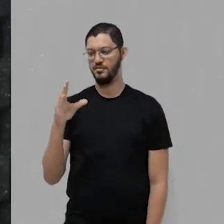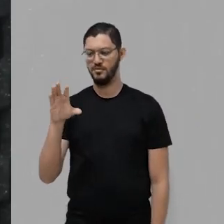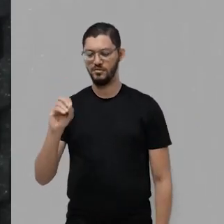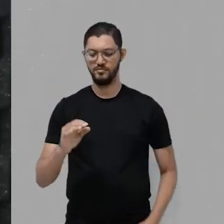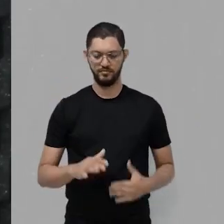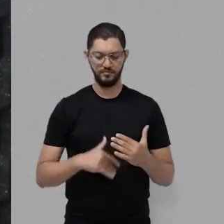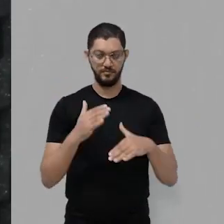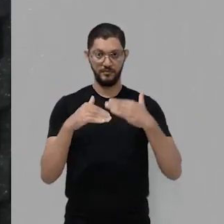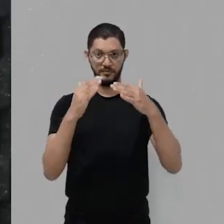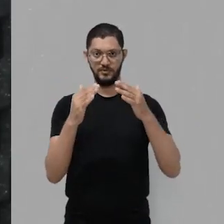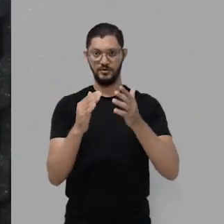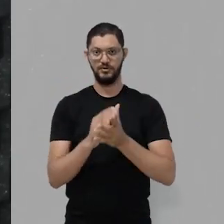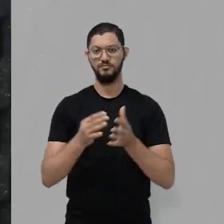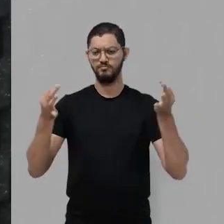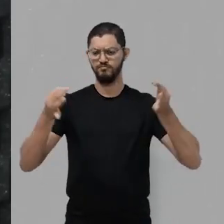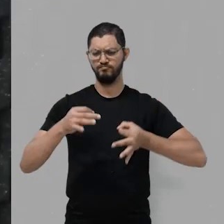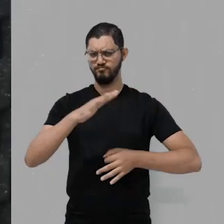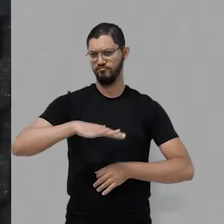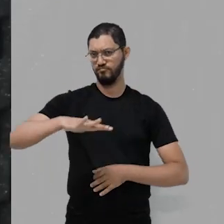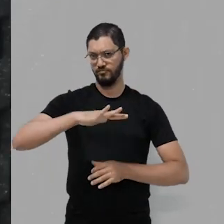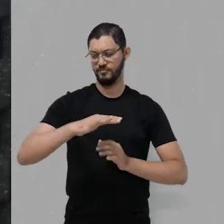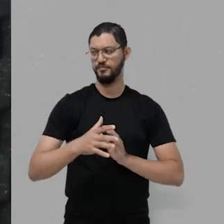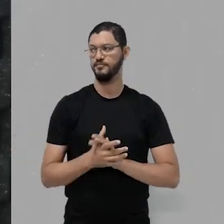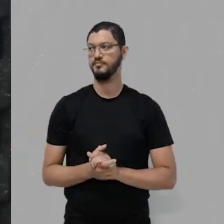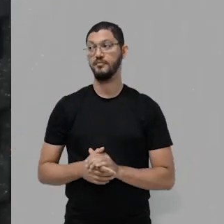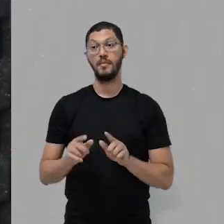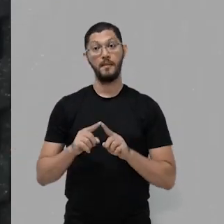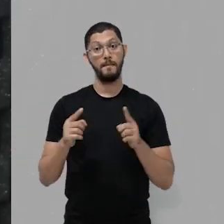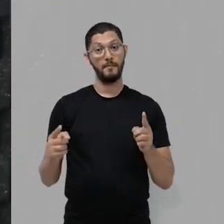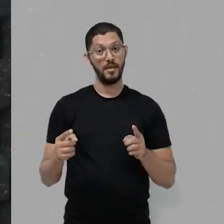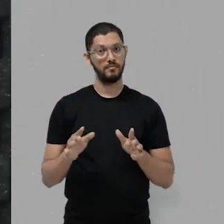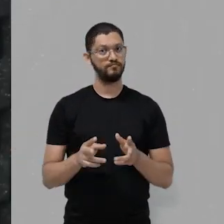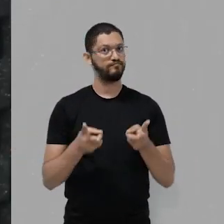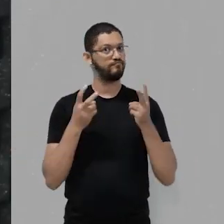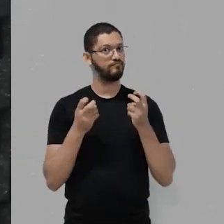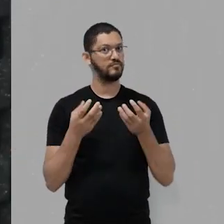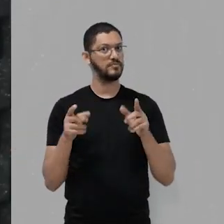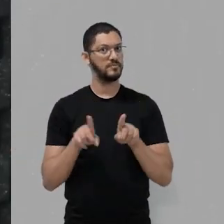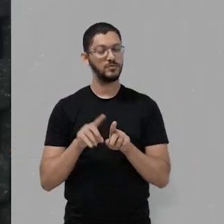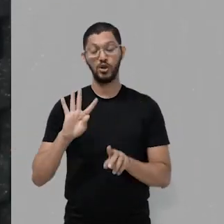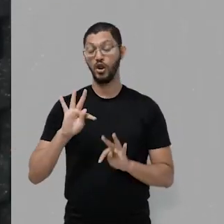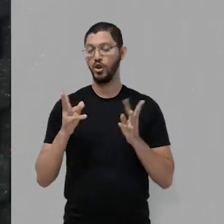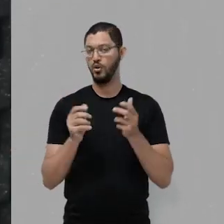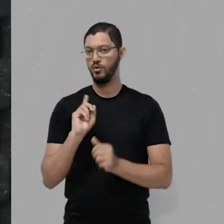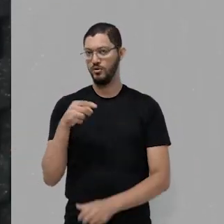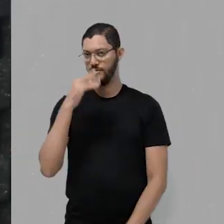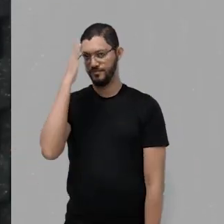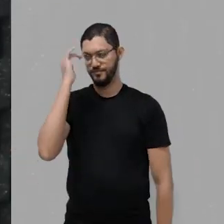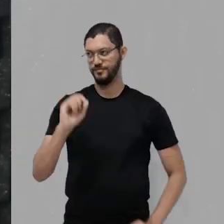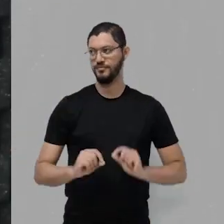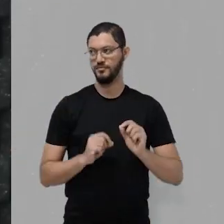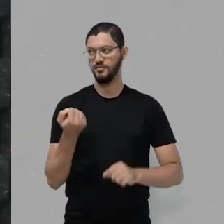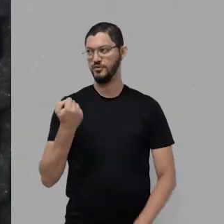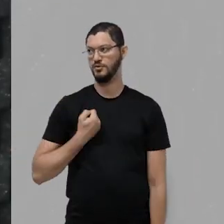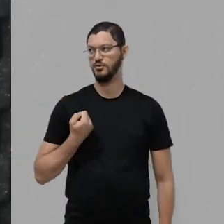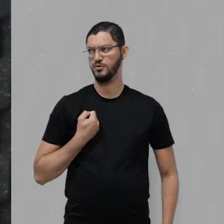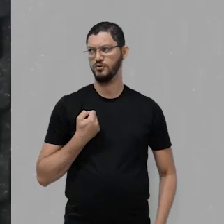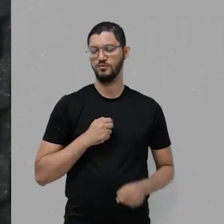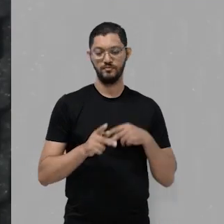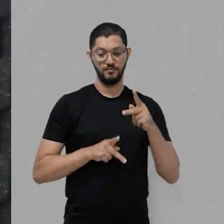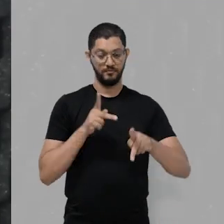potencial de crescer em perfeitas condições. Mas, pessoal, todos nós sabemos que o número